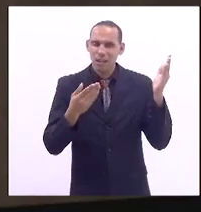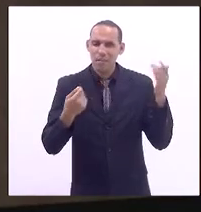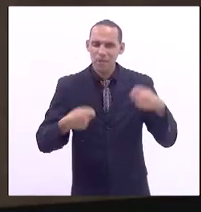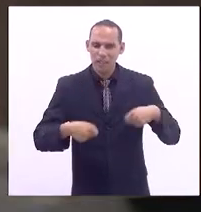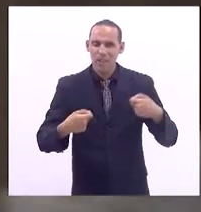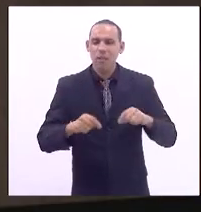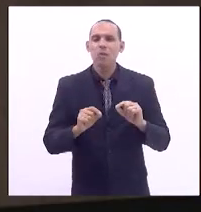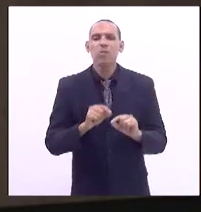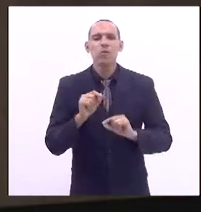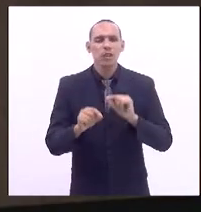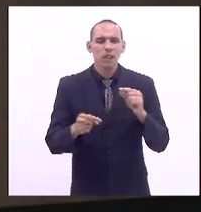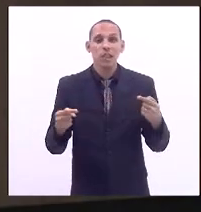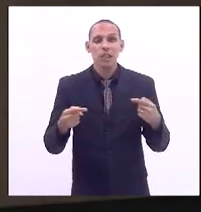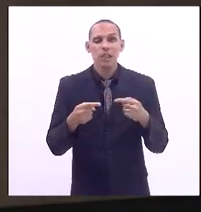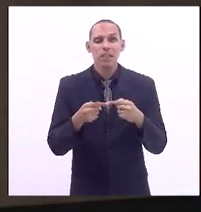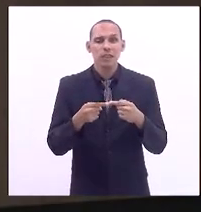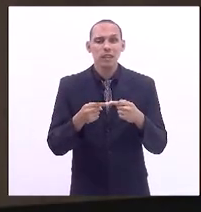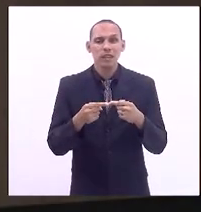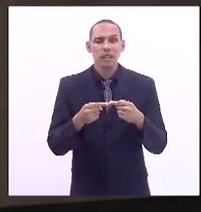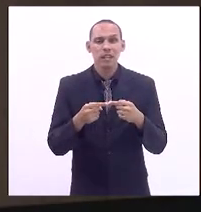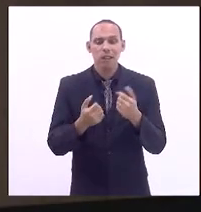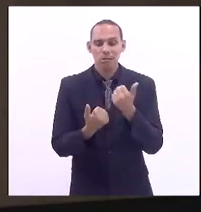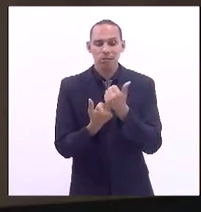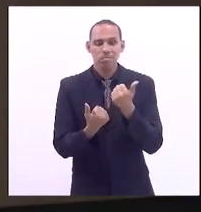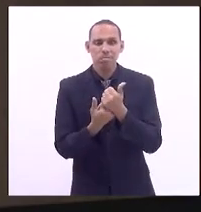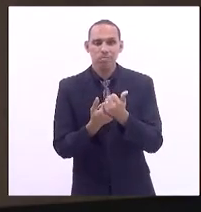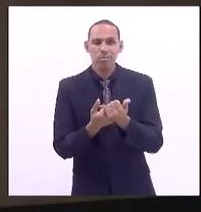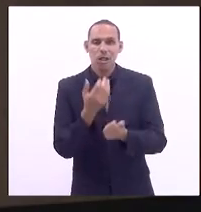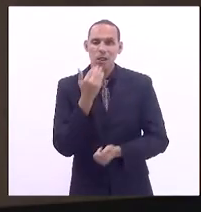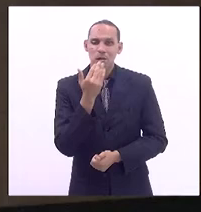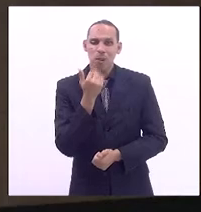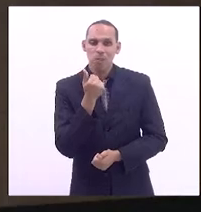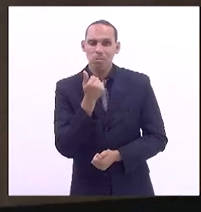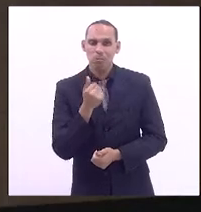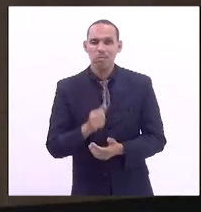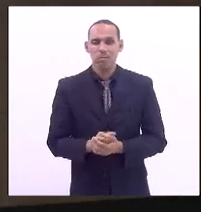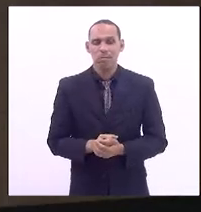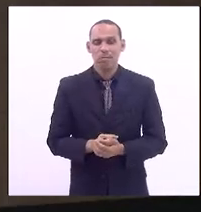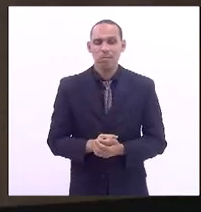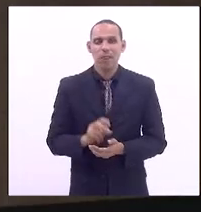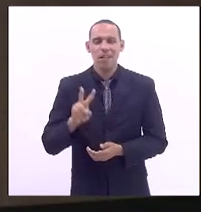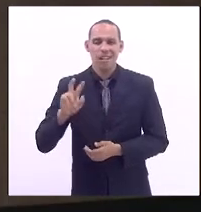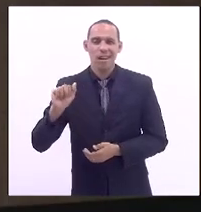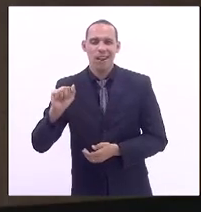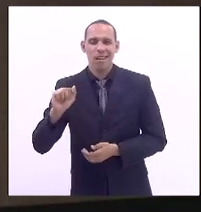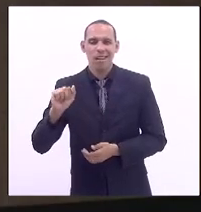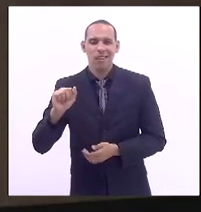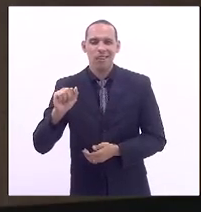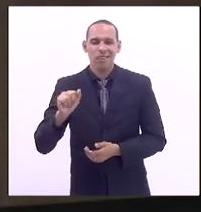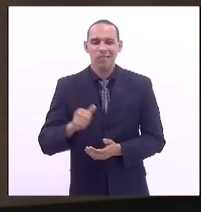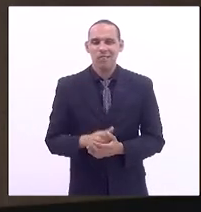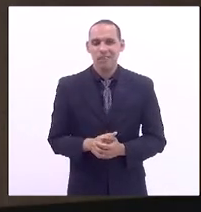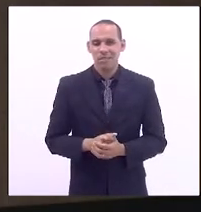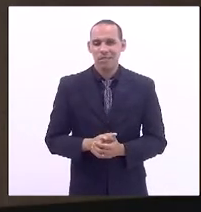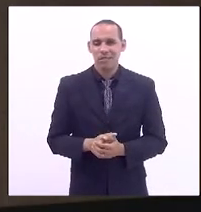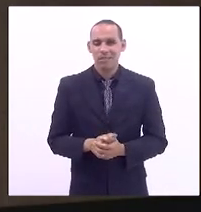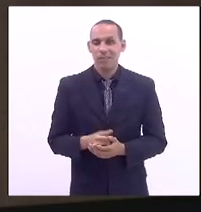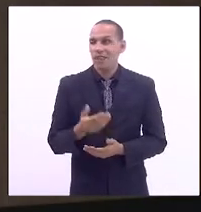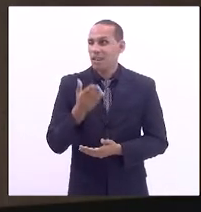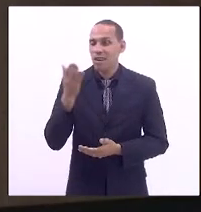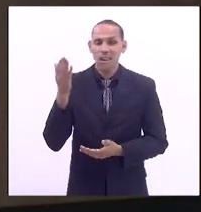que diz respeito ao auxílio-alimentação esses trabalhadores não tem aonde se